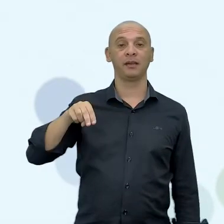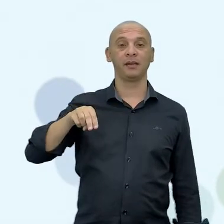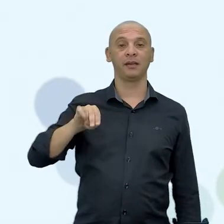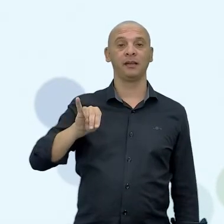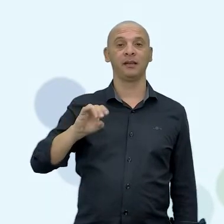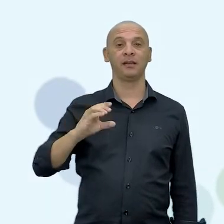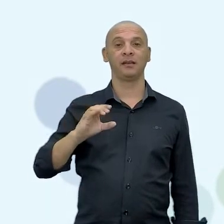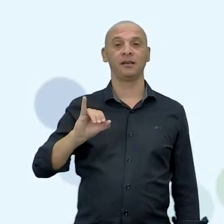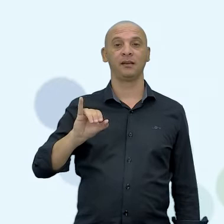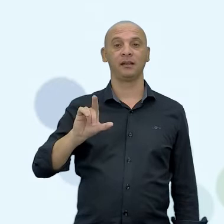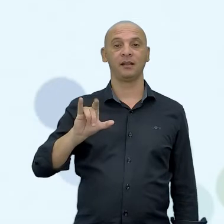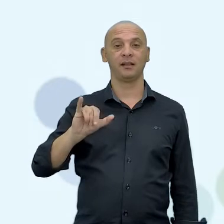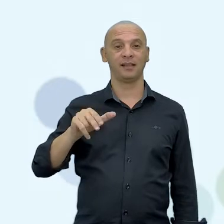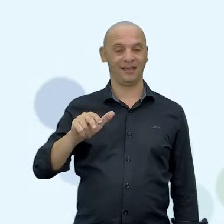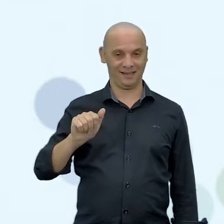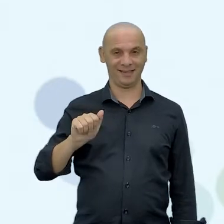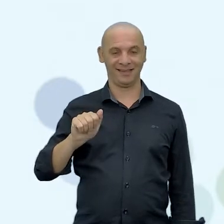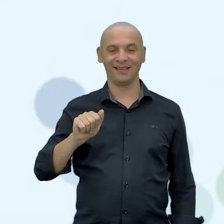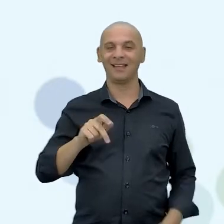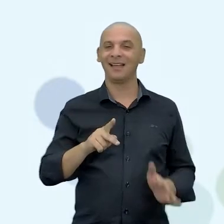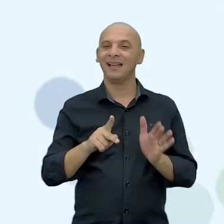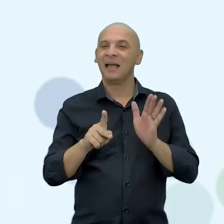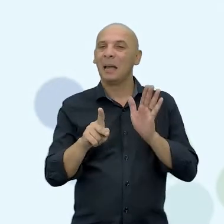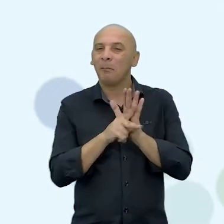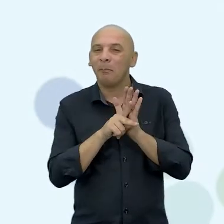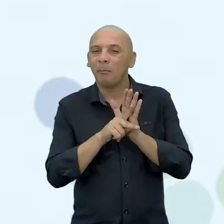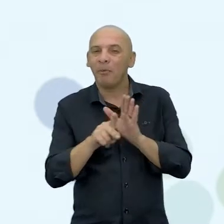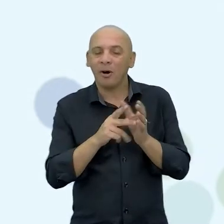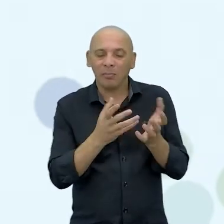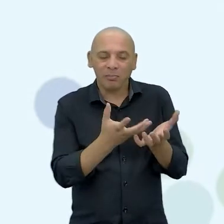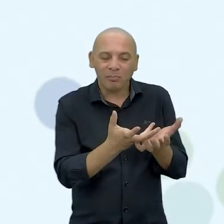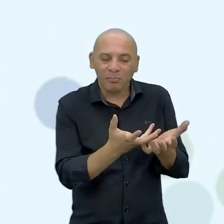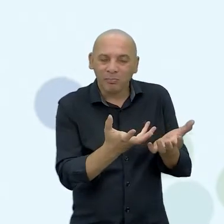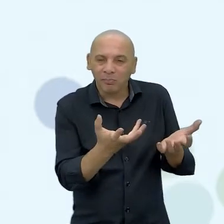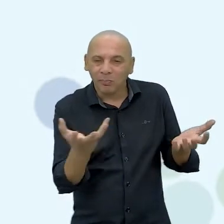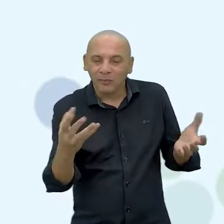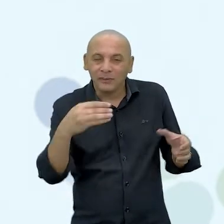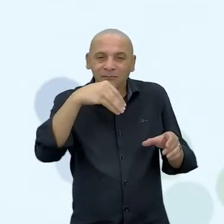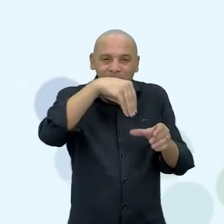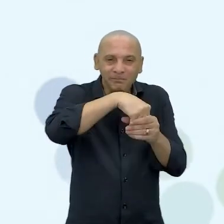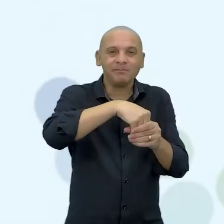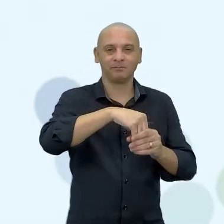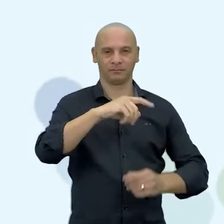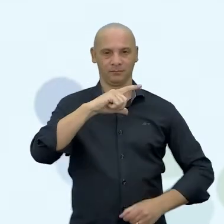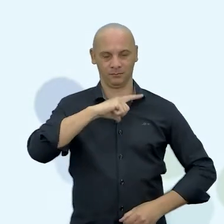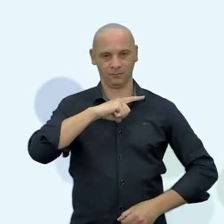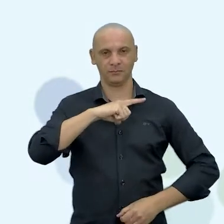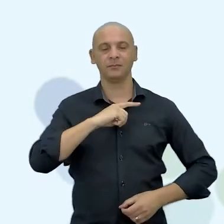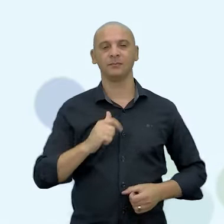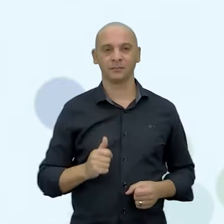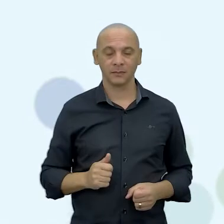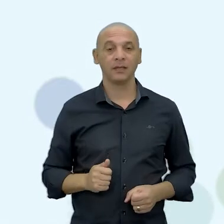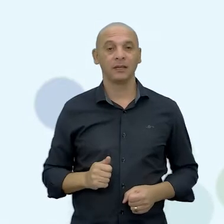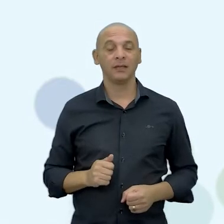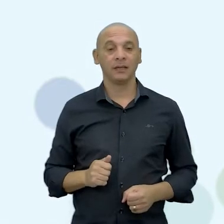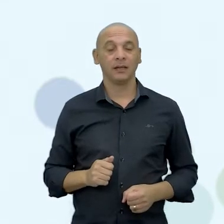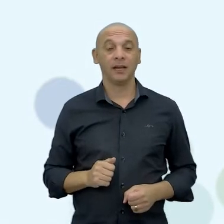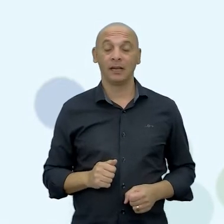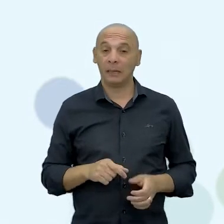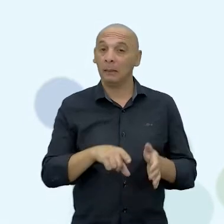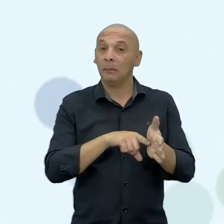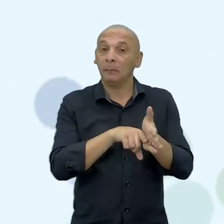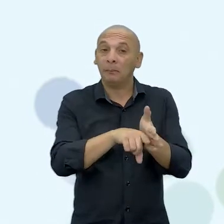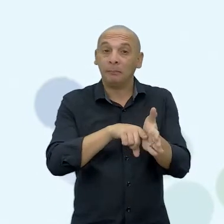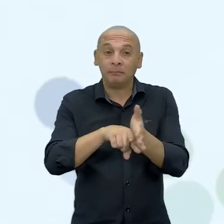vem originalmente de um pequeno fungo que vive no solo. Pesquisas em solos saudáveis podem ajudar